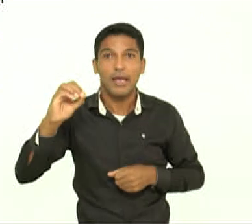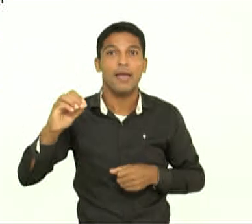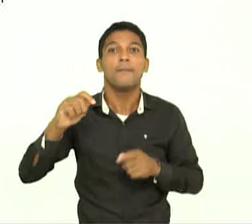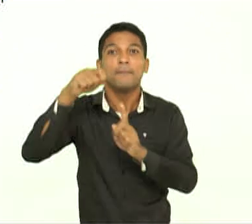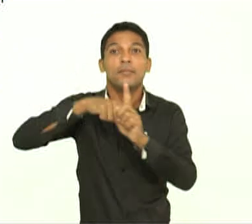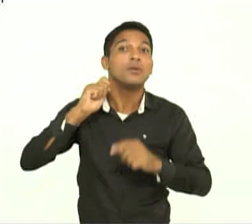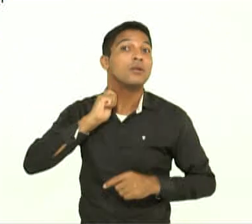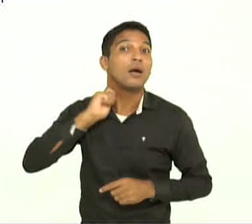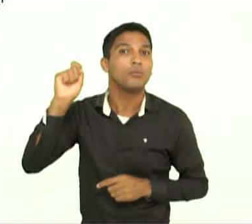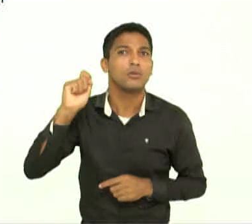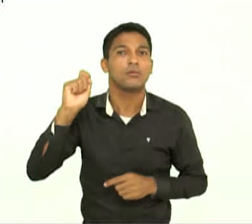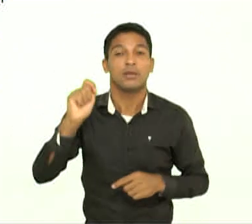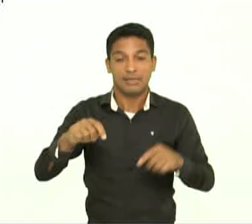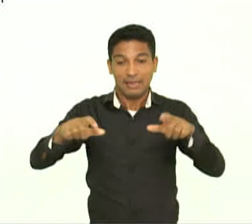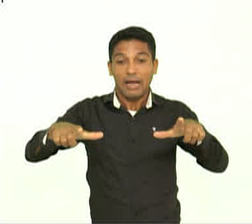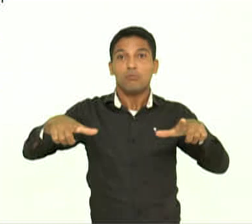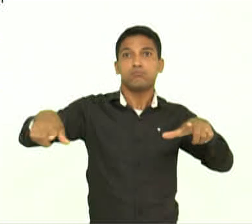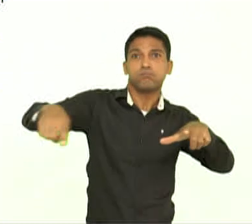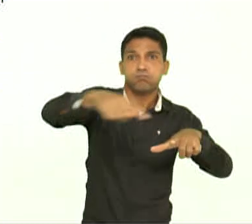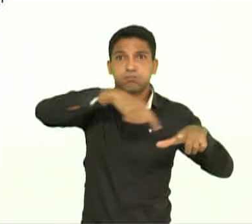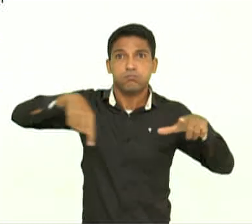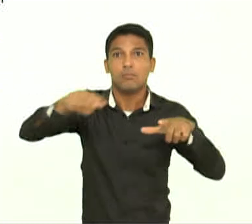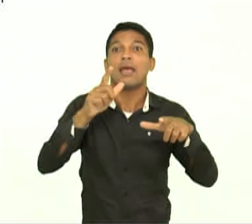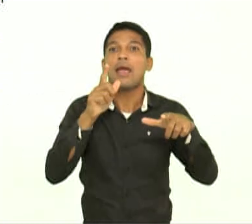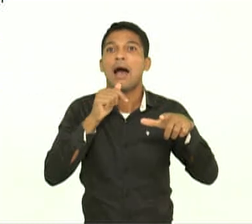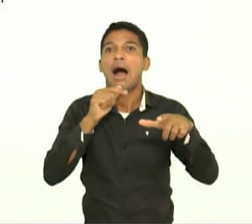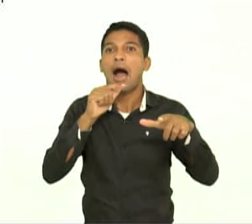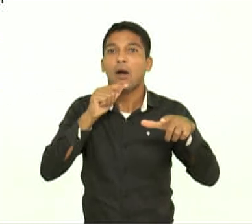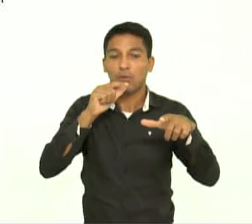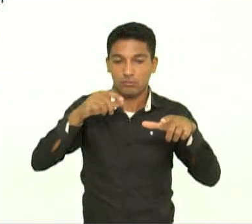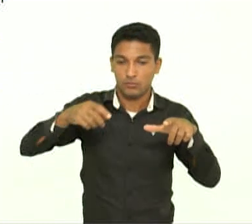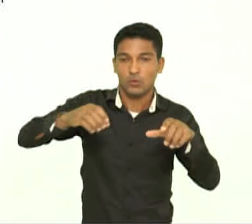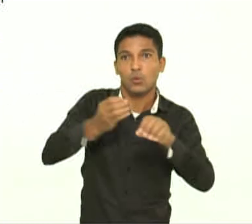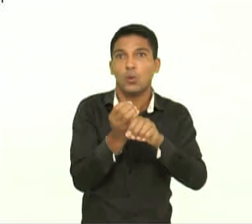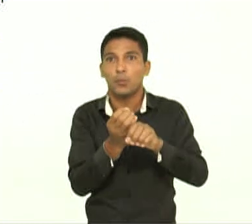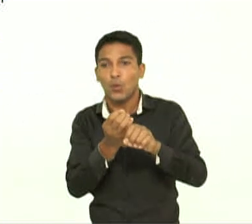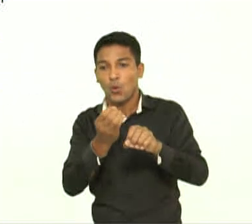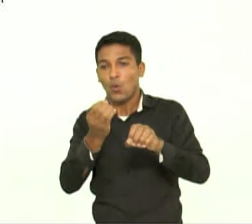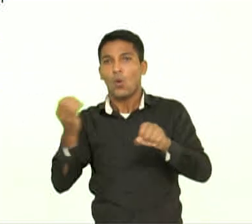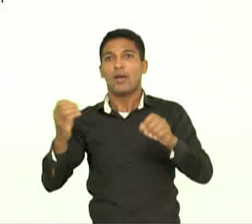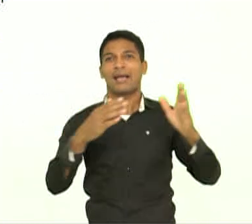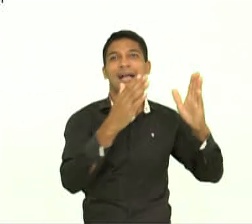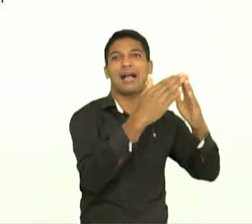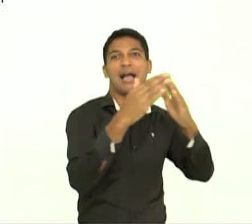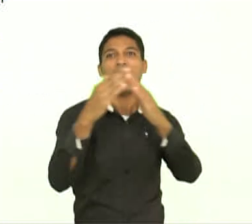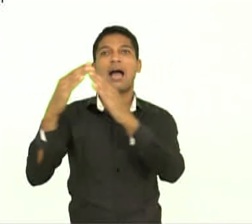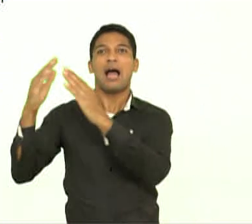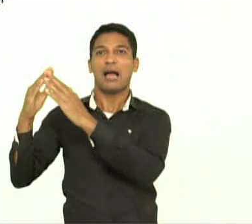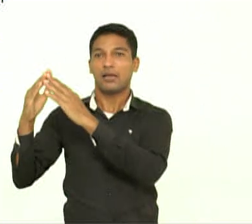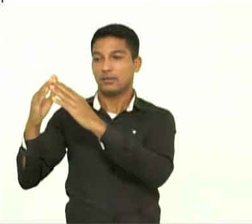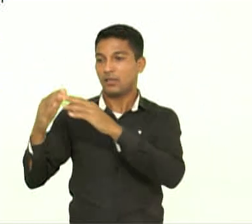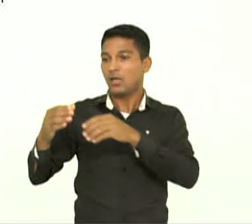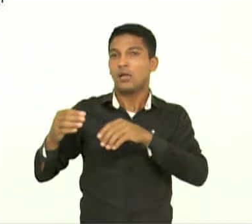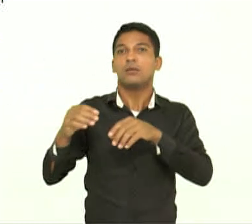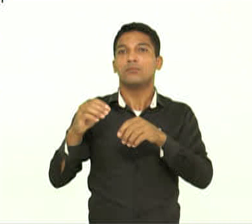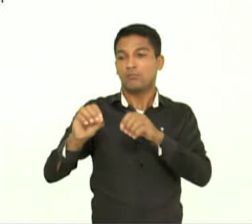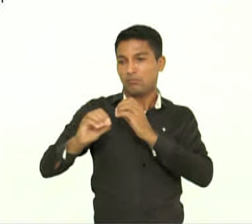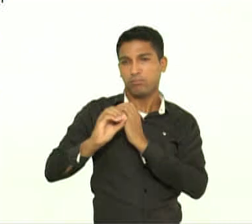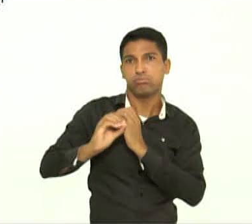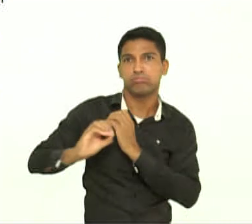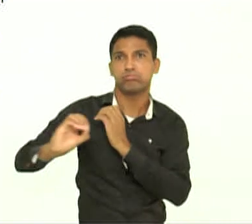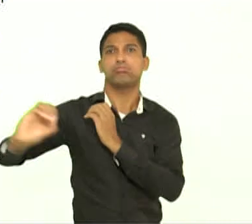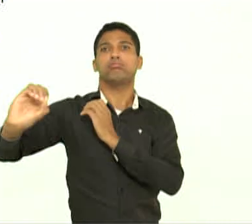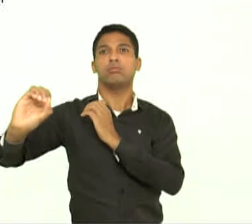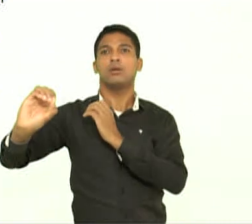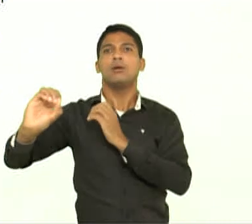para abastecimento de água pela Sanepar de Curitiba e região metropolitana. E a primeira pergunta que você faz é: cadê a água